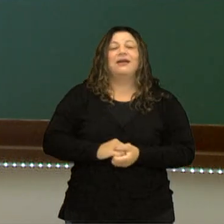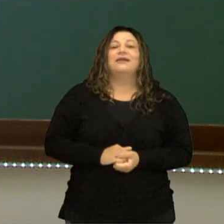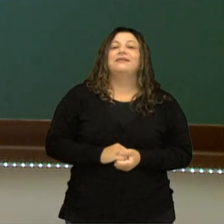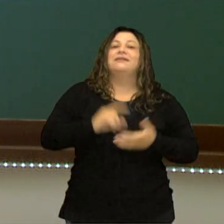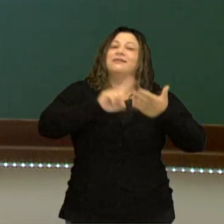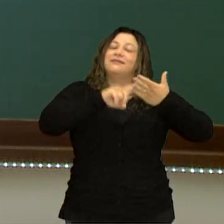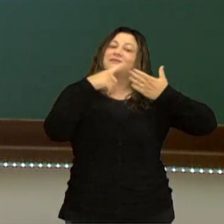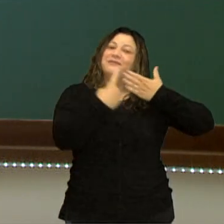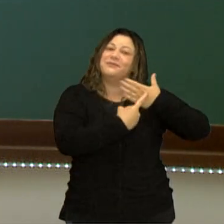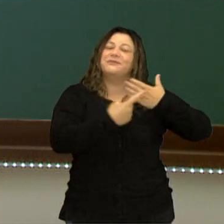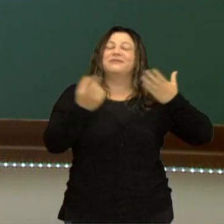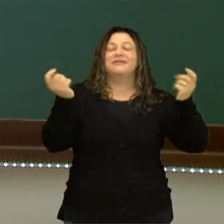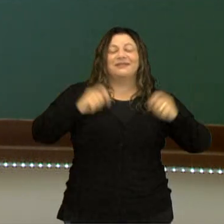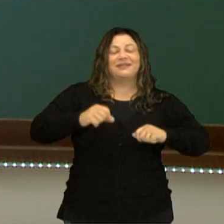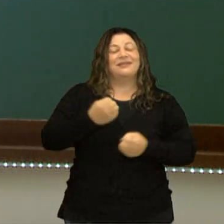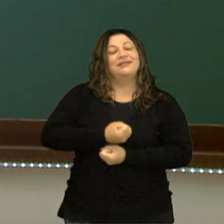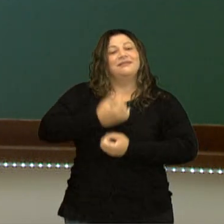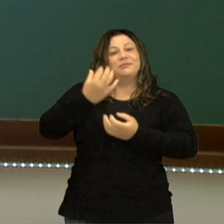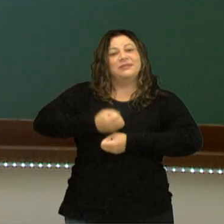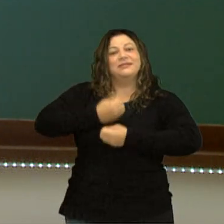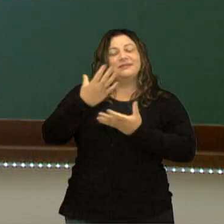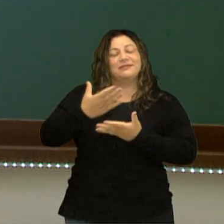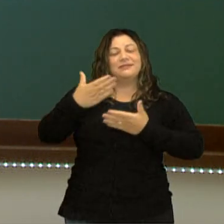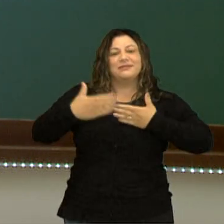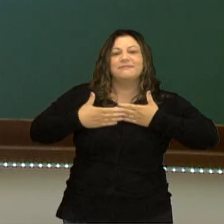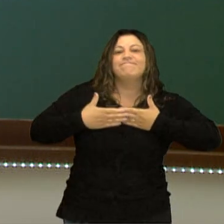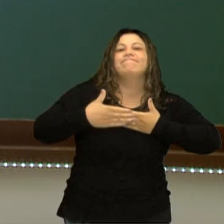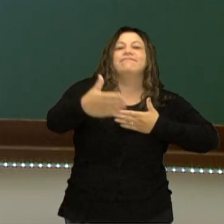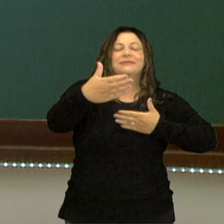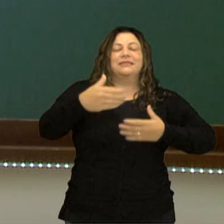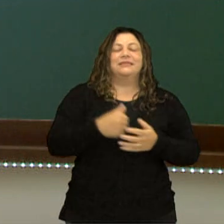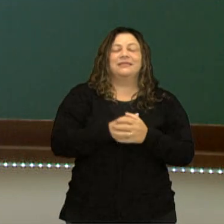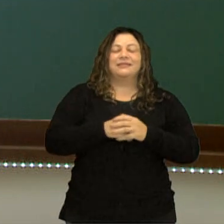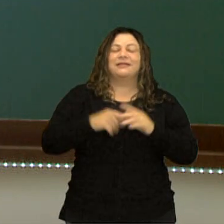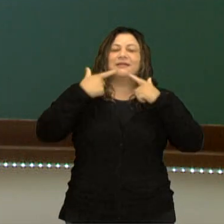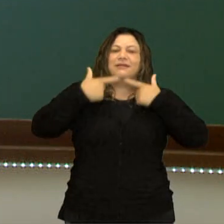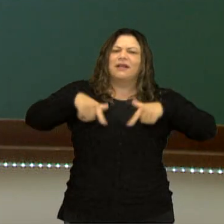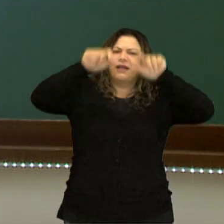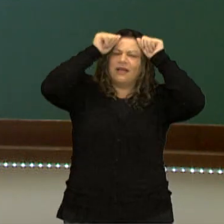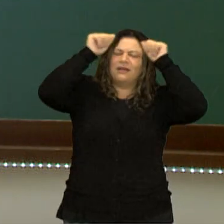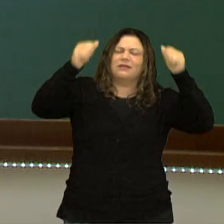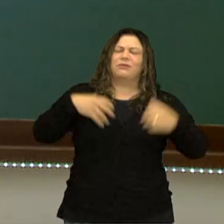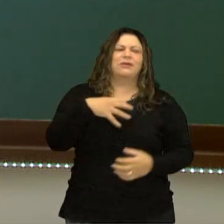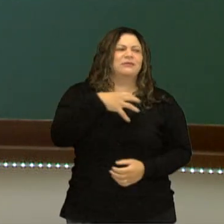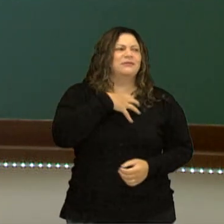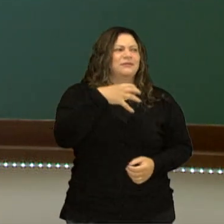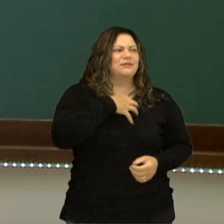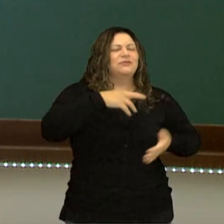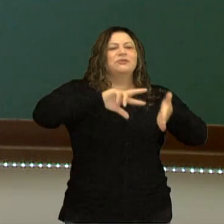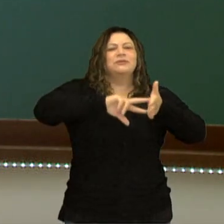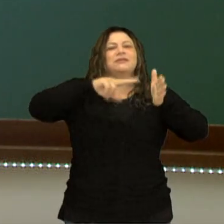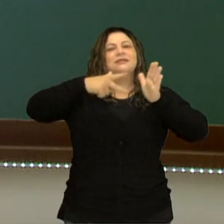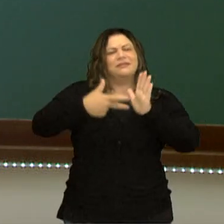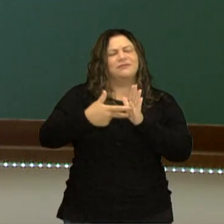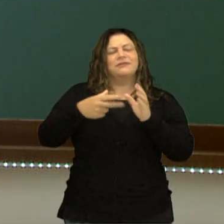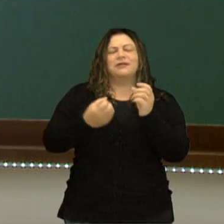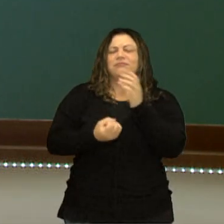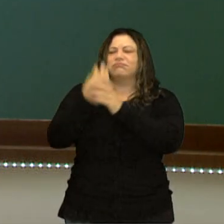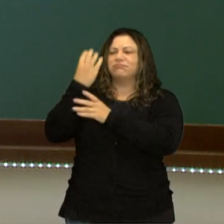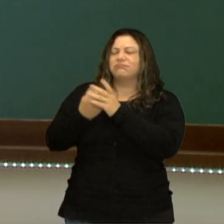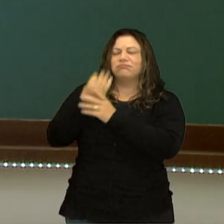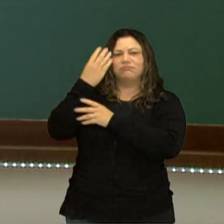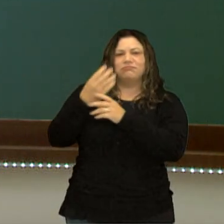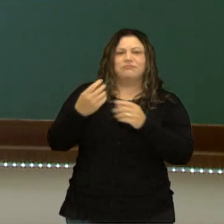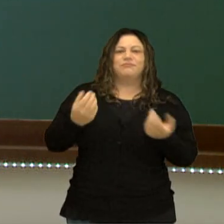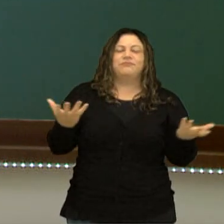da poesia ser ultrapassar a linguagem, ultrapassar sentidos, significados, criar novas